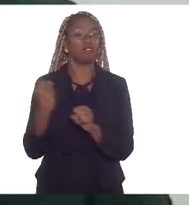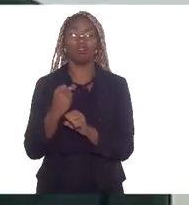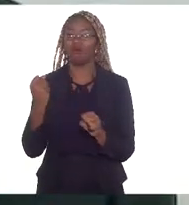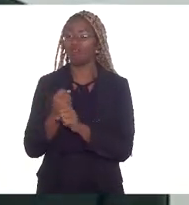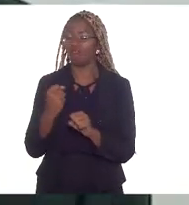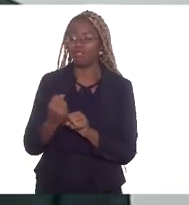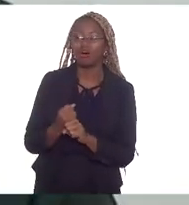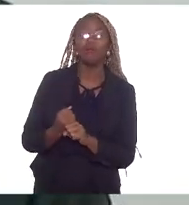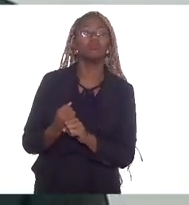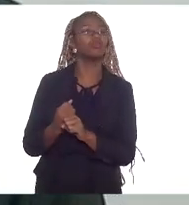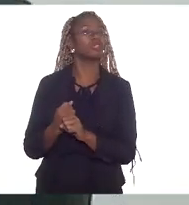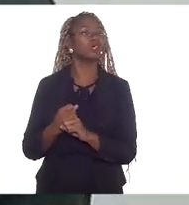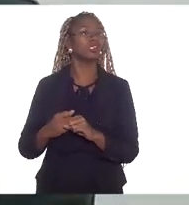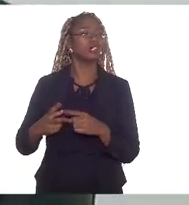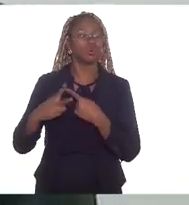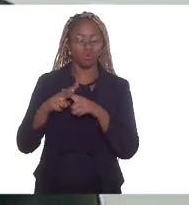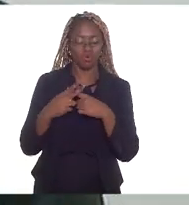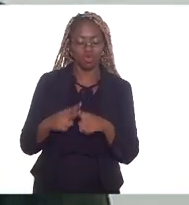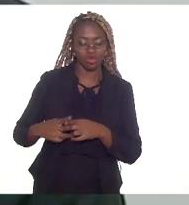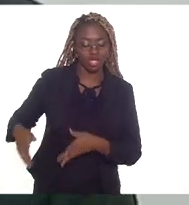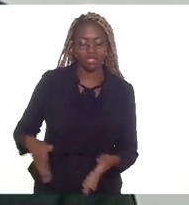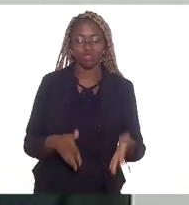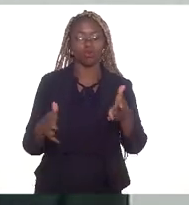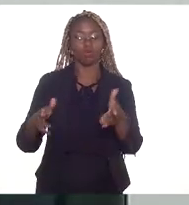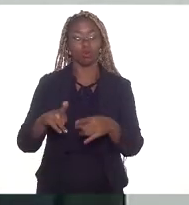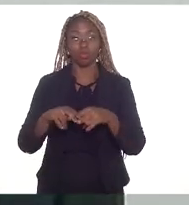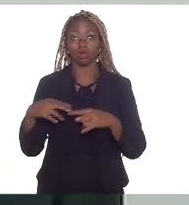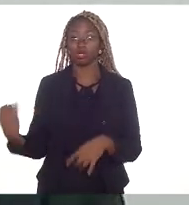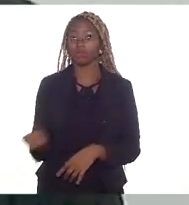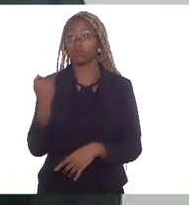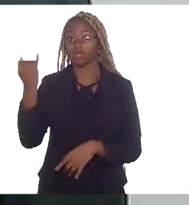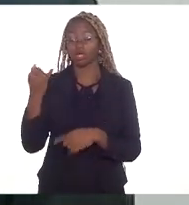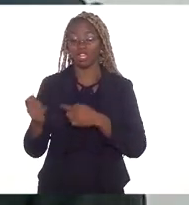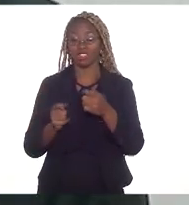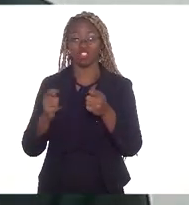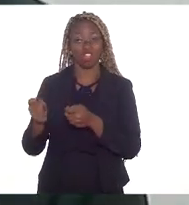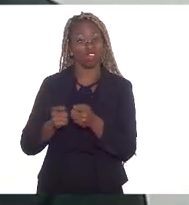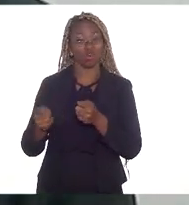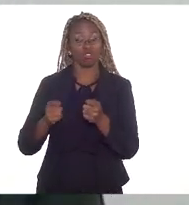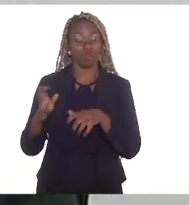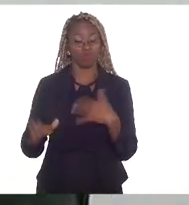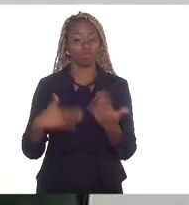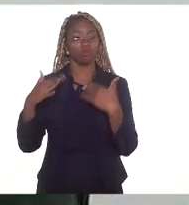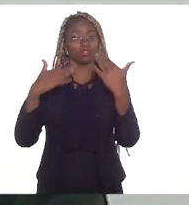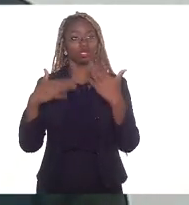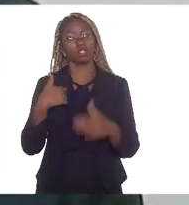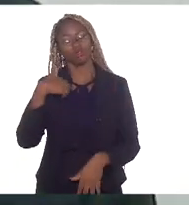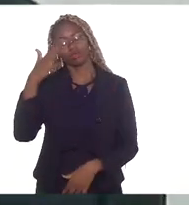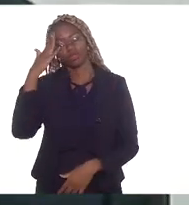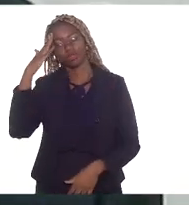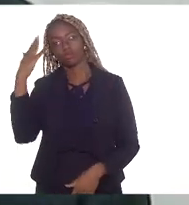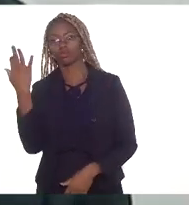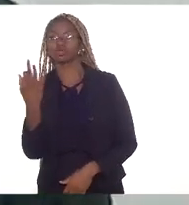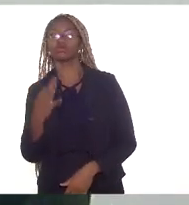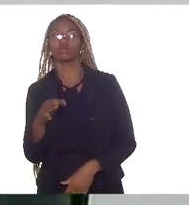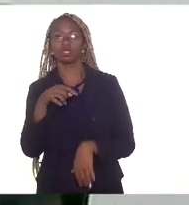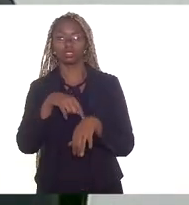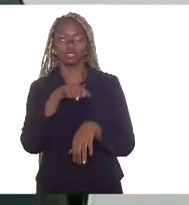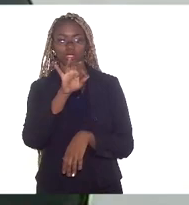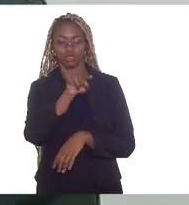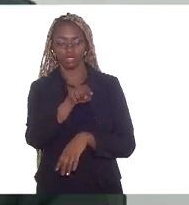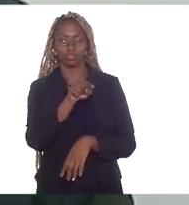de recuperação de estradas, o que é fundamental para o aquecimento da economia. E eu tenho certeza que nessa hora, essa casa vai se